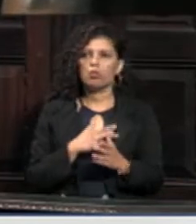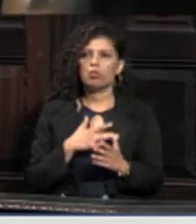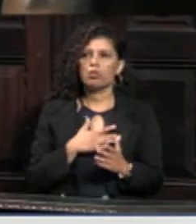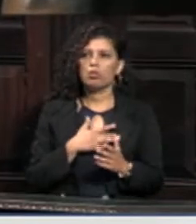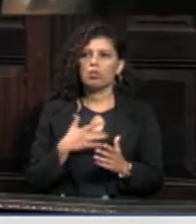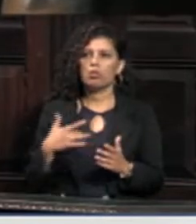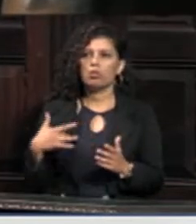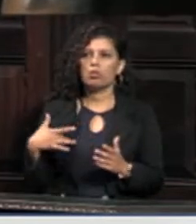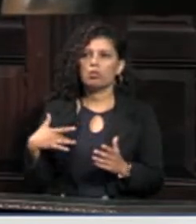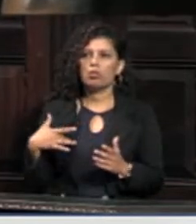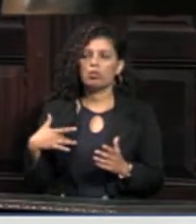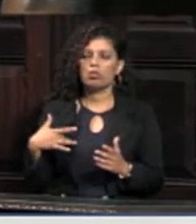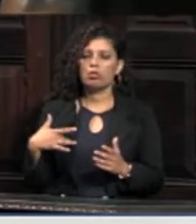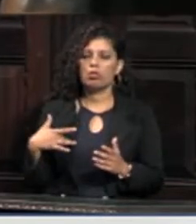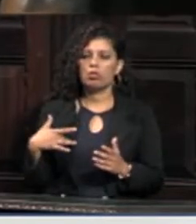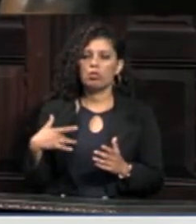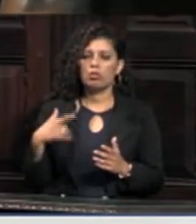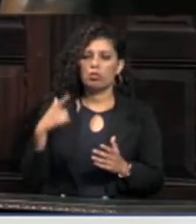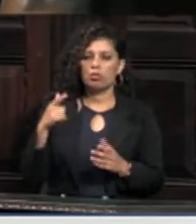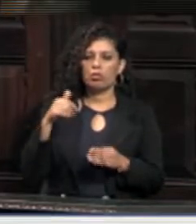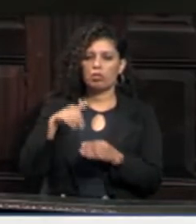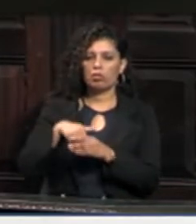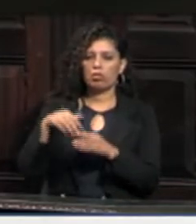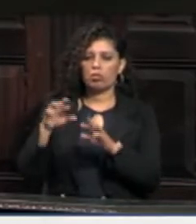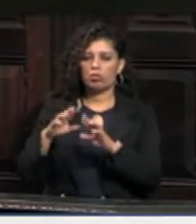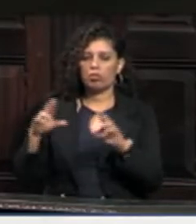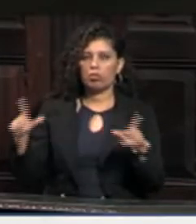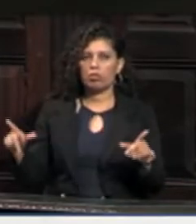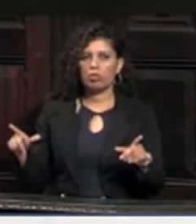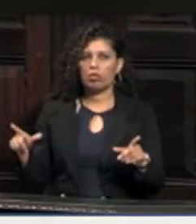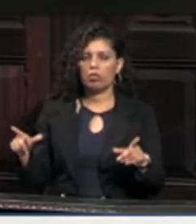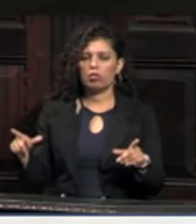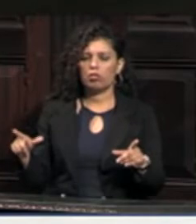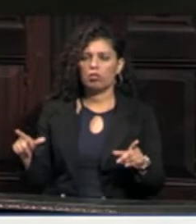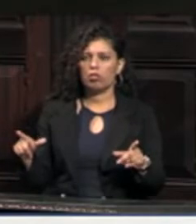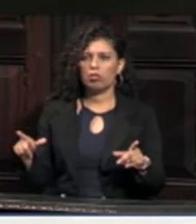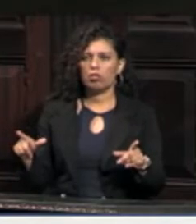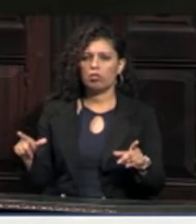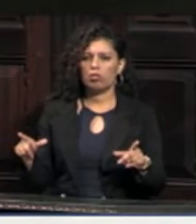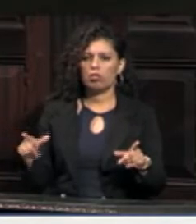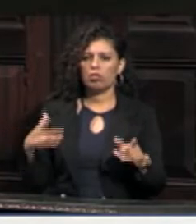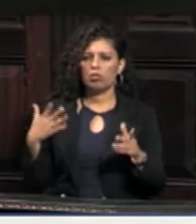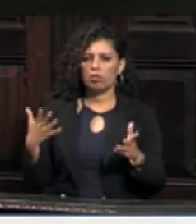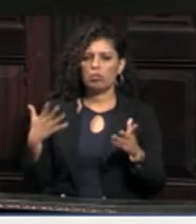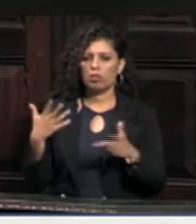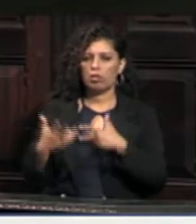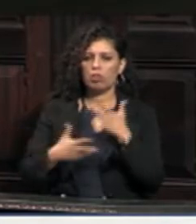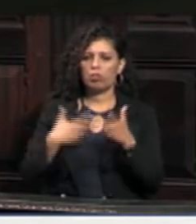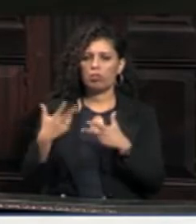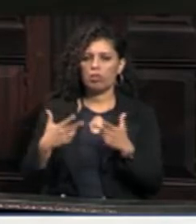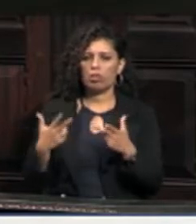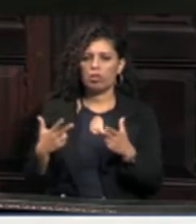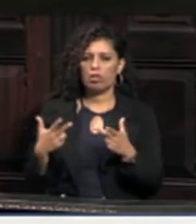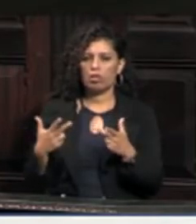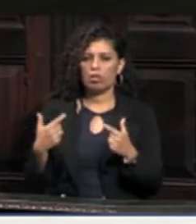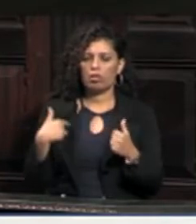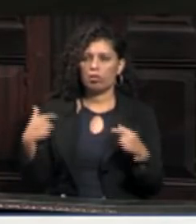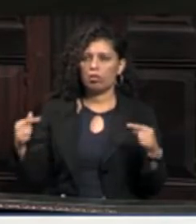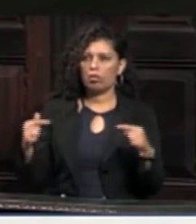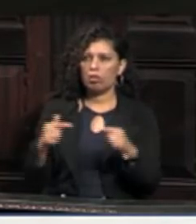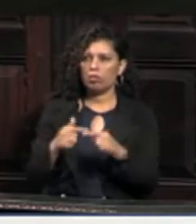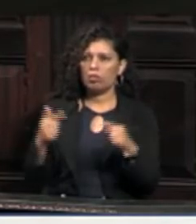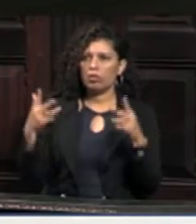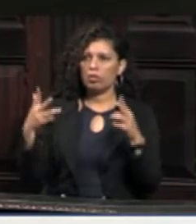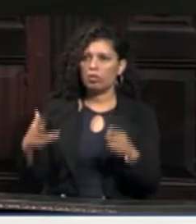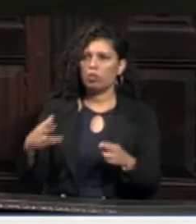Vossa Excelência quer dar um voto divergente? Na realidade, eu queria concordar com